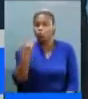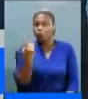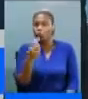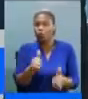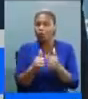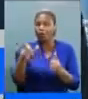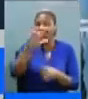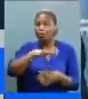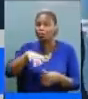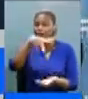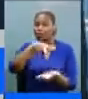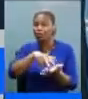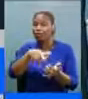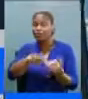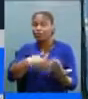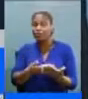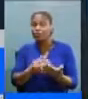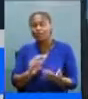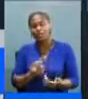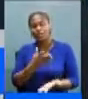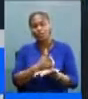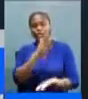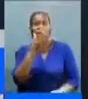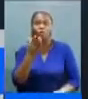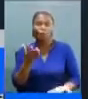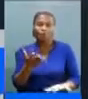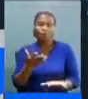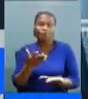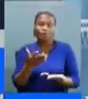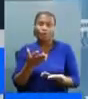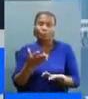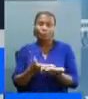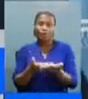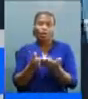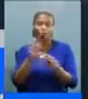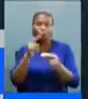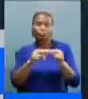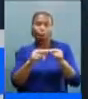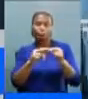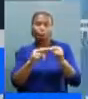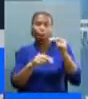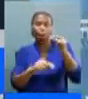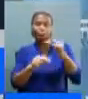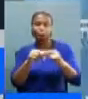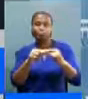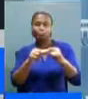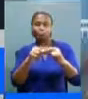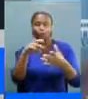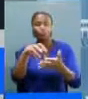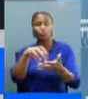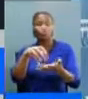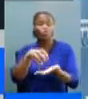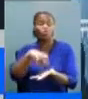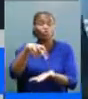regionalização, a aprovação desta proposta seria apenas a colocação de um degrau, na verdade, numa estrutura, de